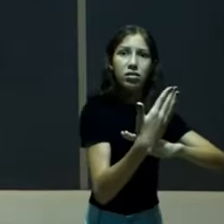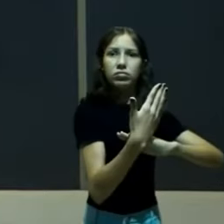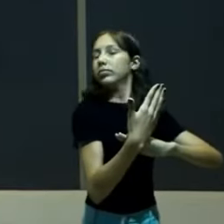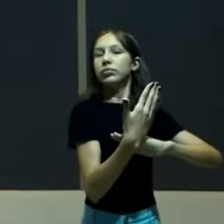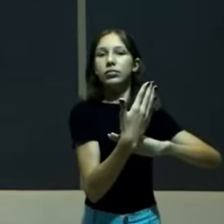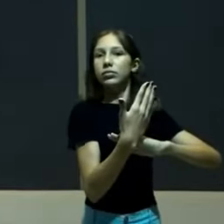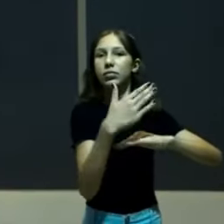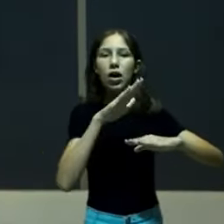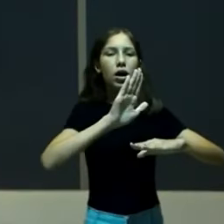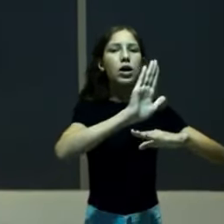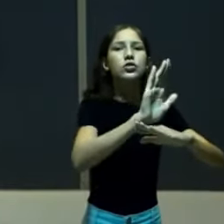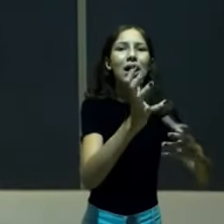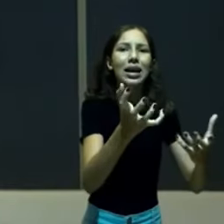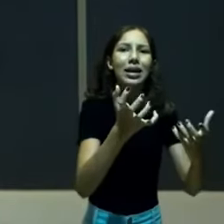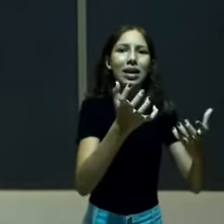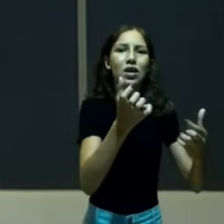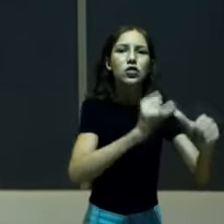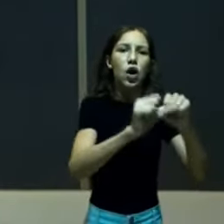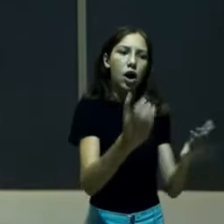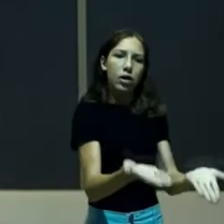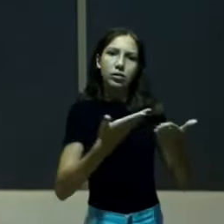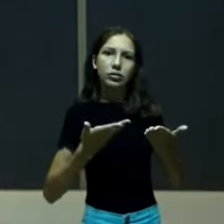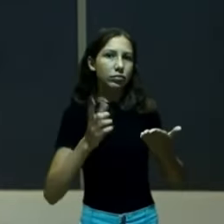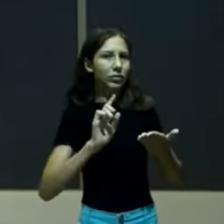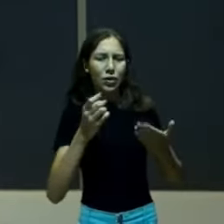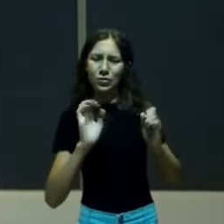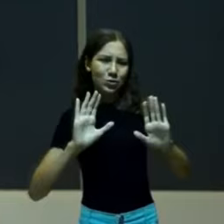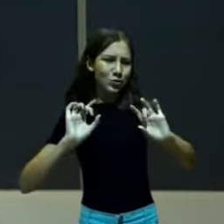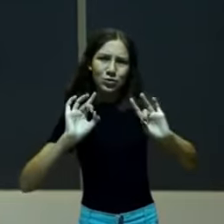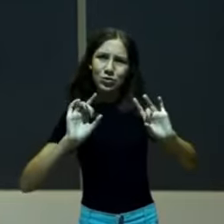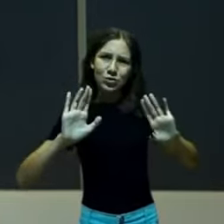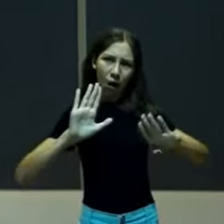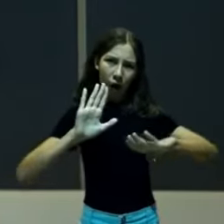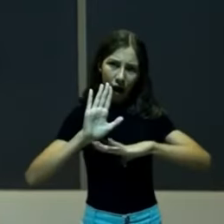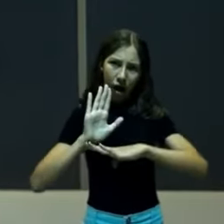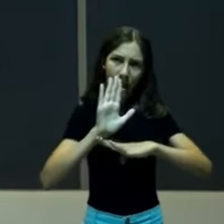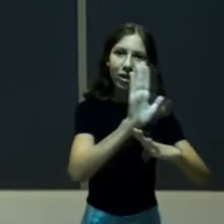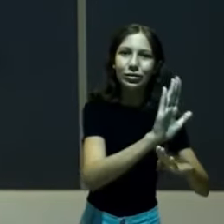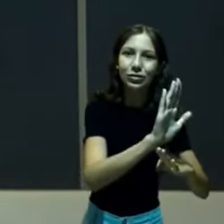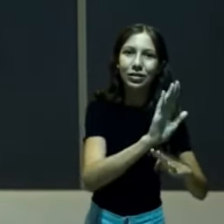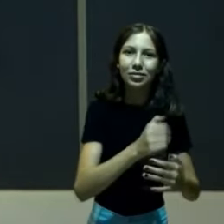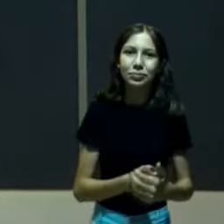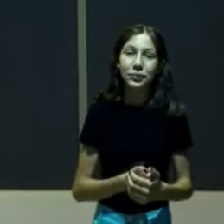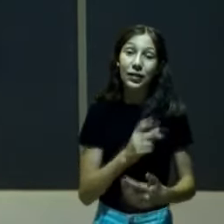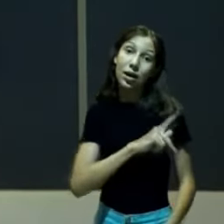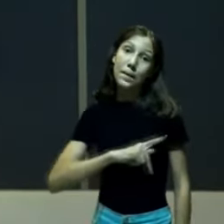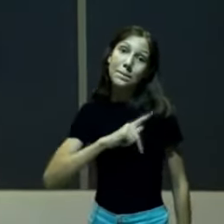Filipenses, essa oferta que vocês me mandaram, o que vocês estão fazendo, essa